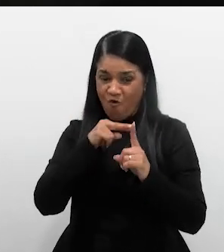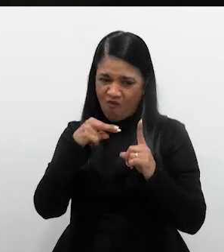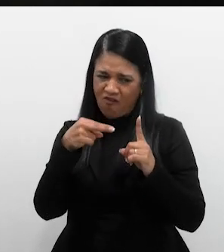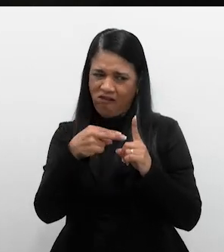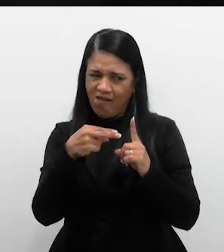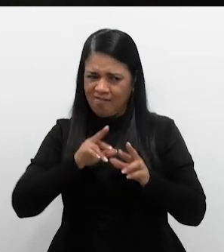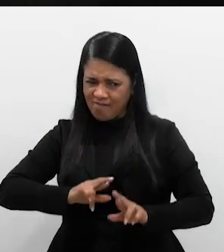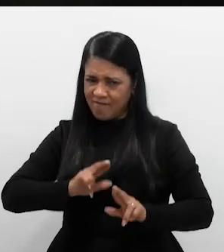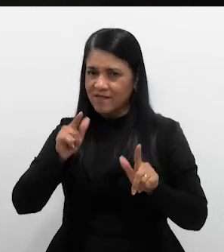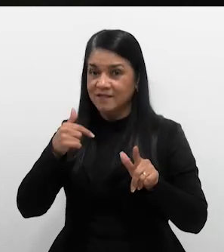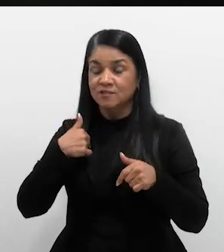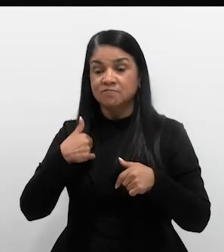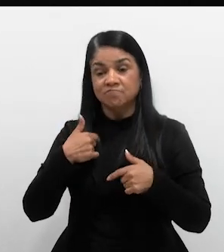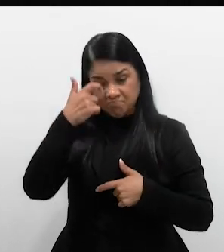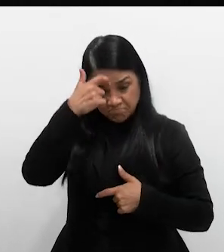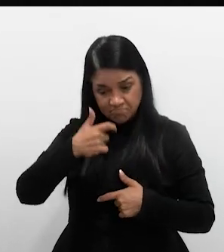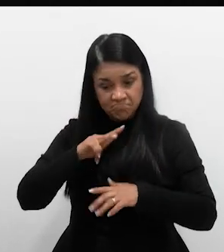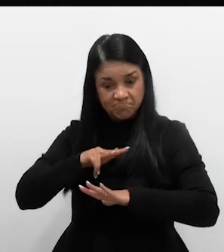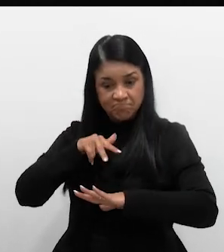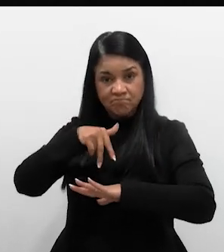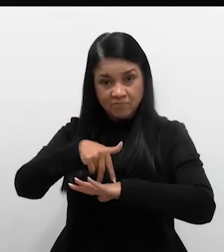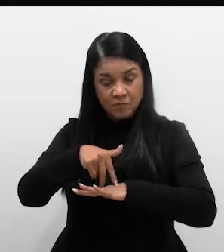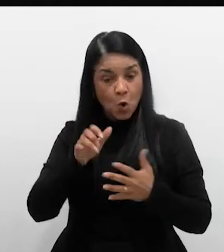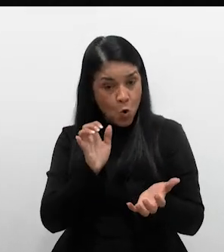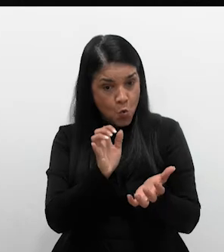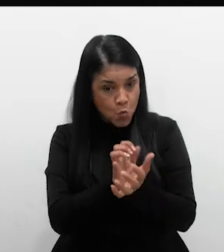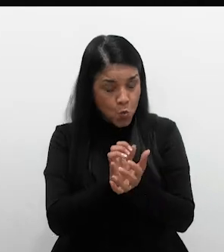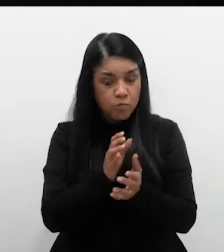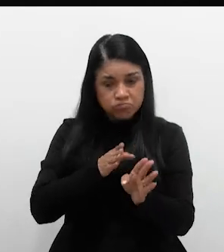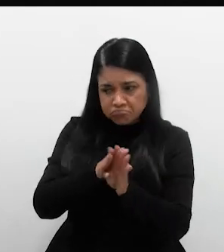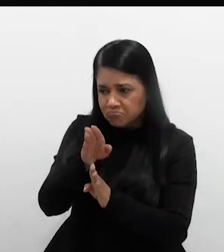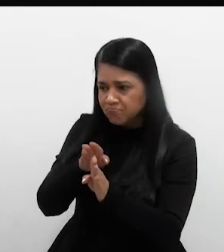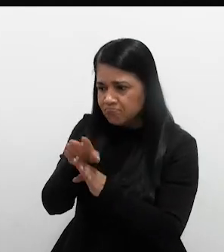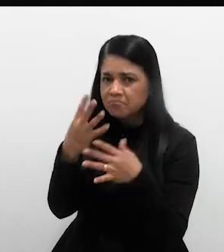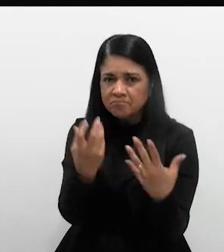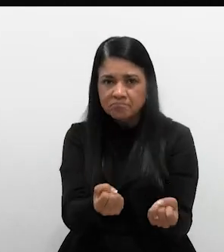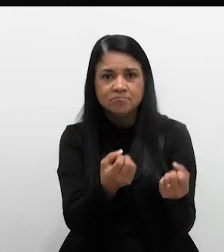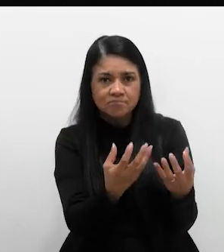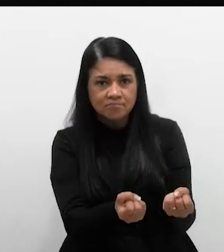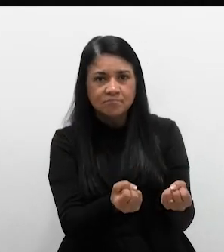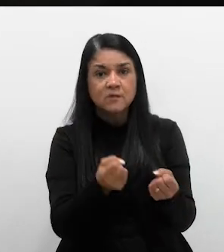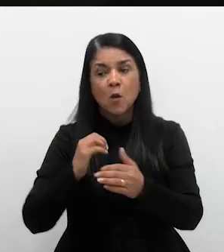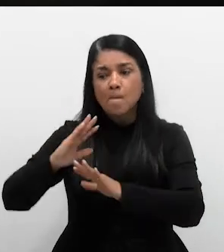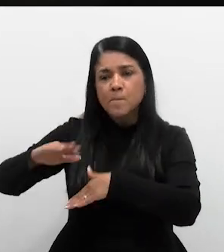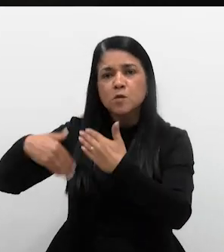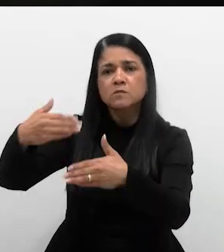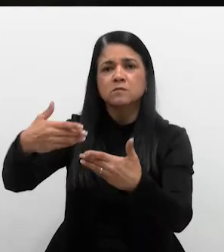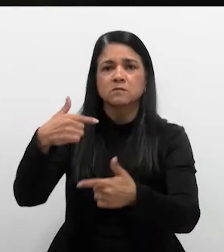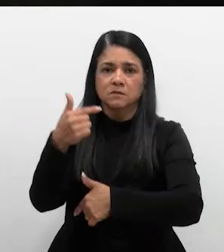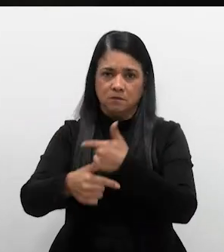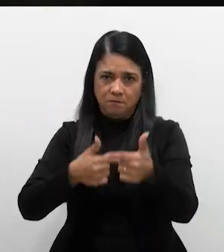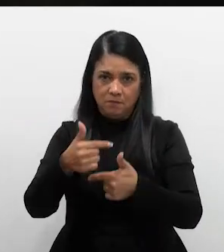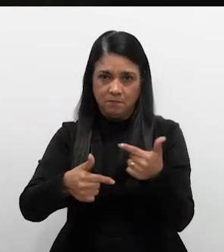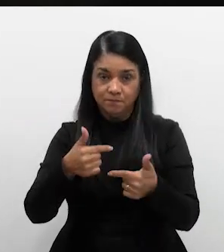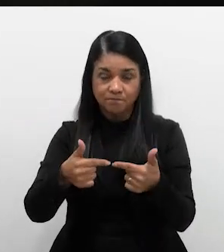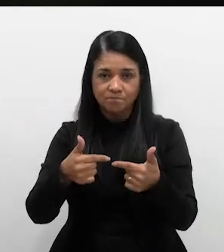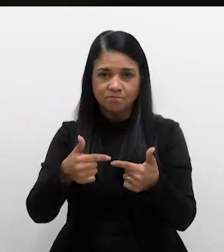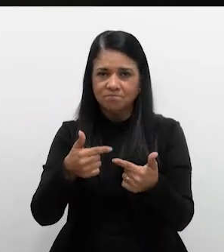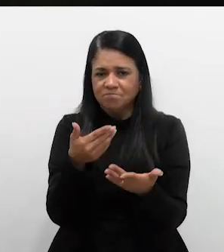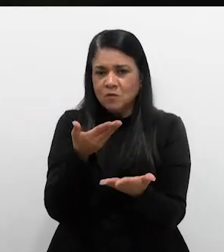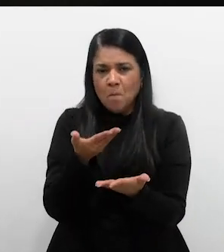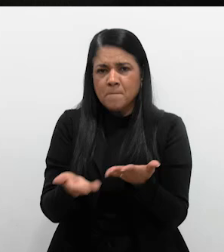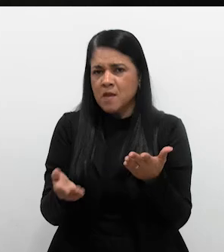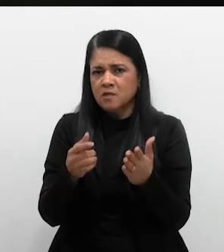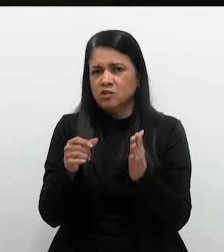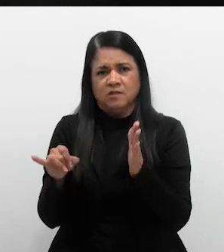de outra maneira, né? As pessoas estão ali porque você está dirigindo essas pessoas para esse Exatamente. processo, para esse processo de trabalho, né?